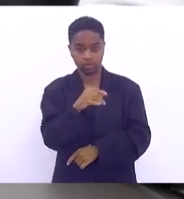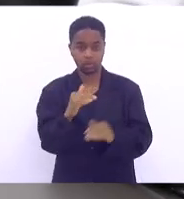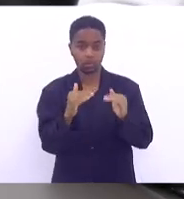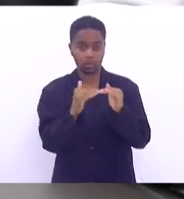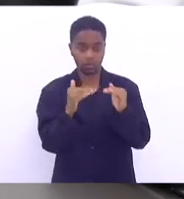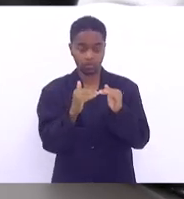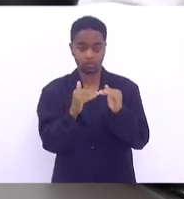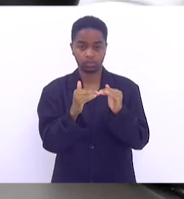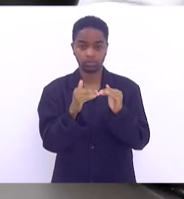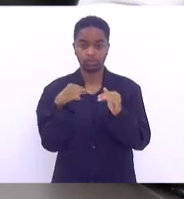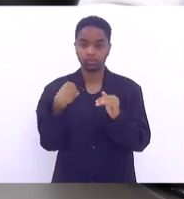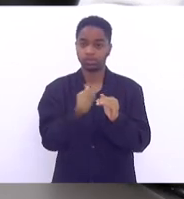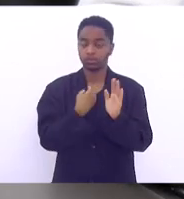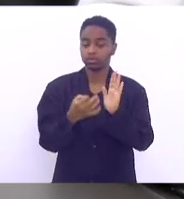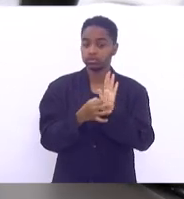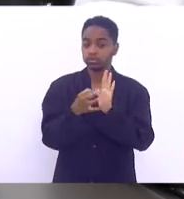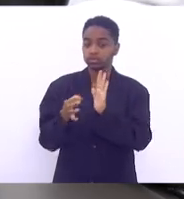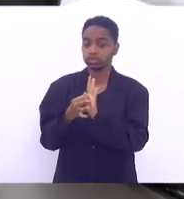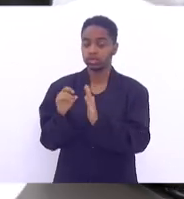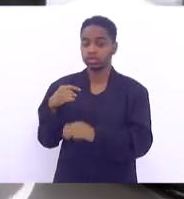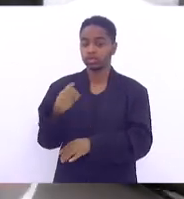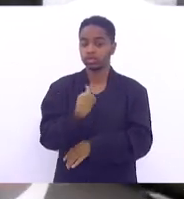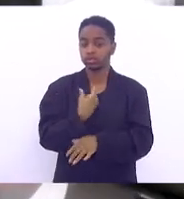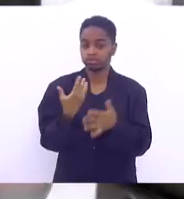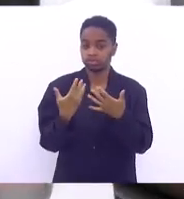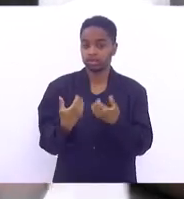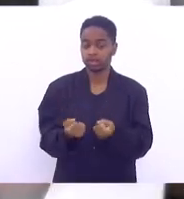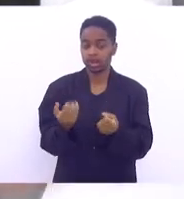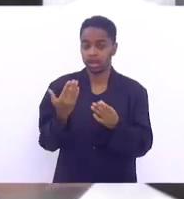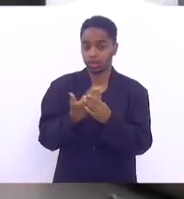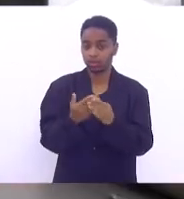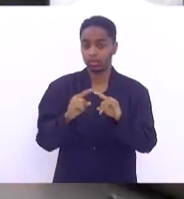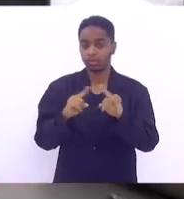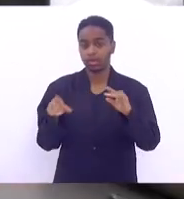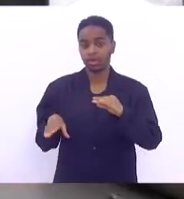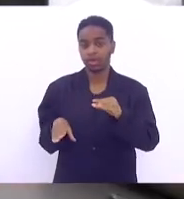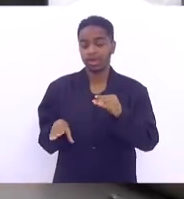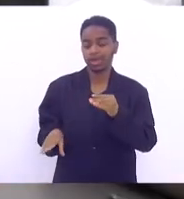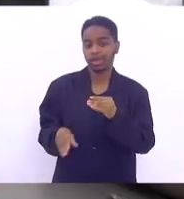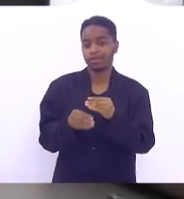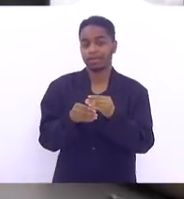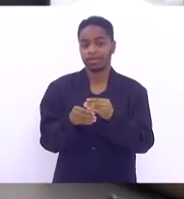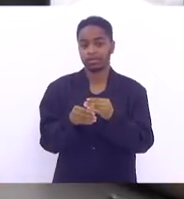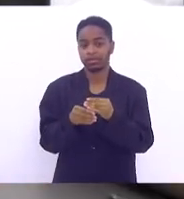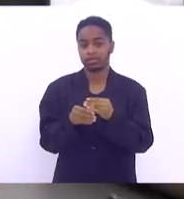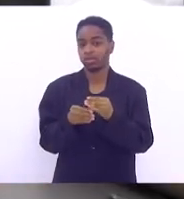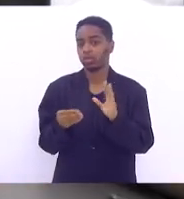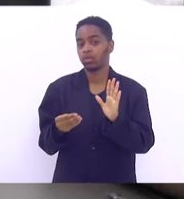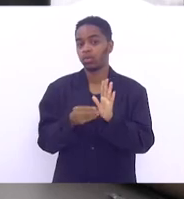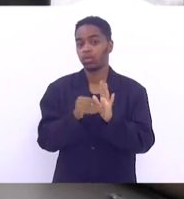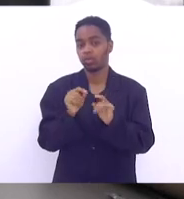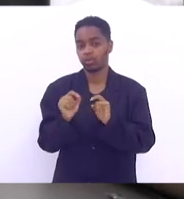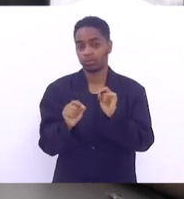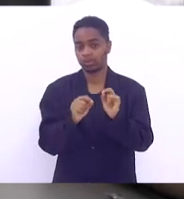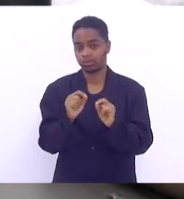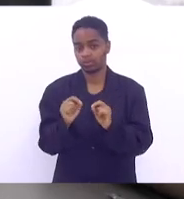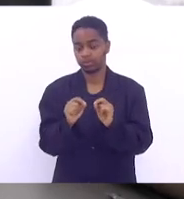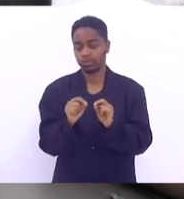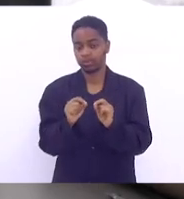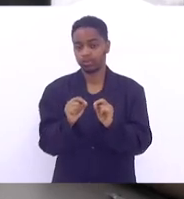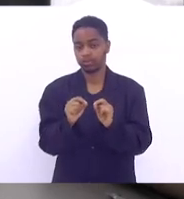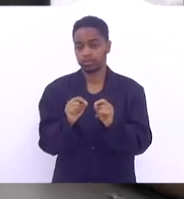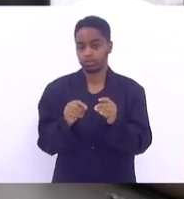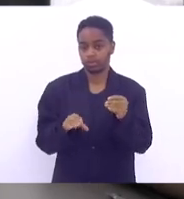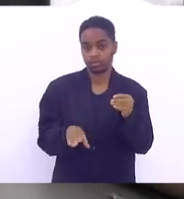gente acate o recurso dele, mas com uma emenda, inserindo o seguinte: em complemento